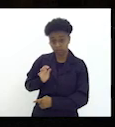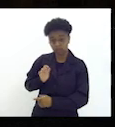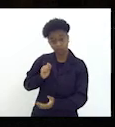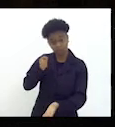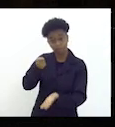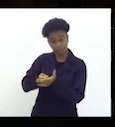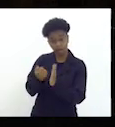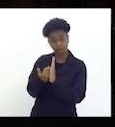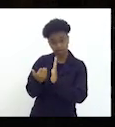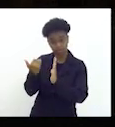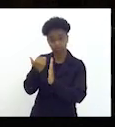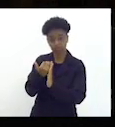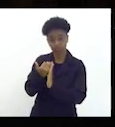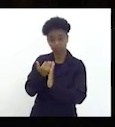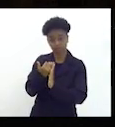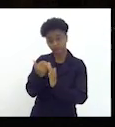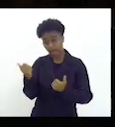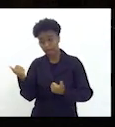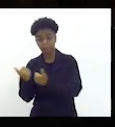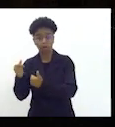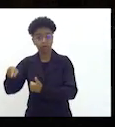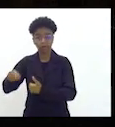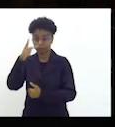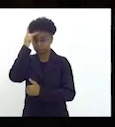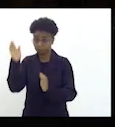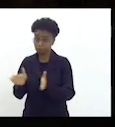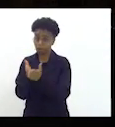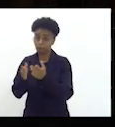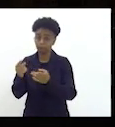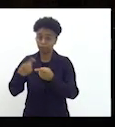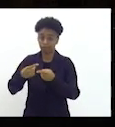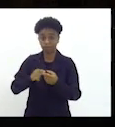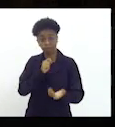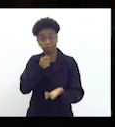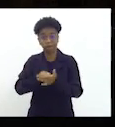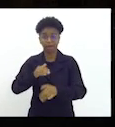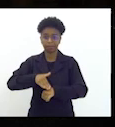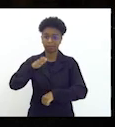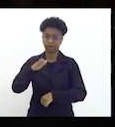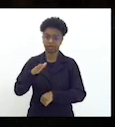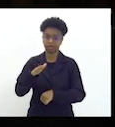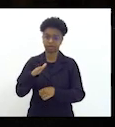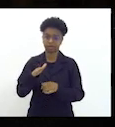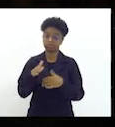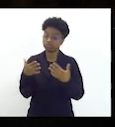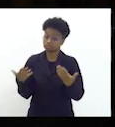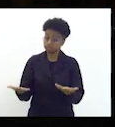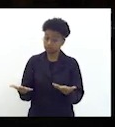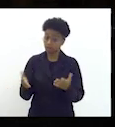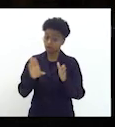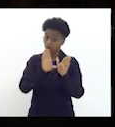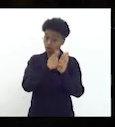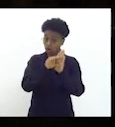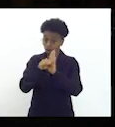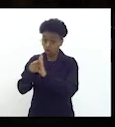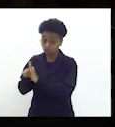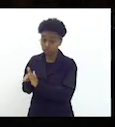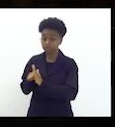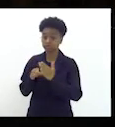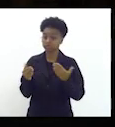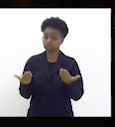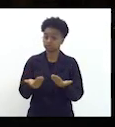subsidiar o mais pobre porque paga mais então esses conceitos estão sendo